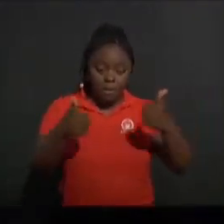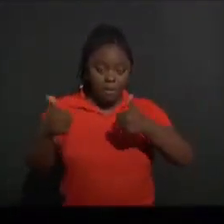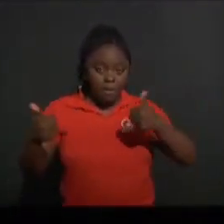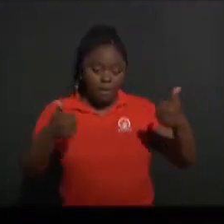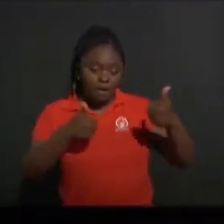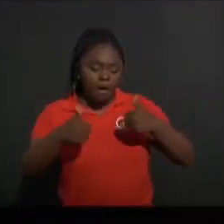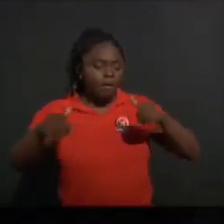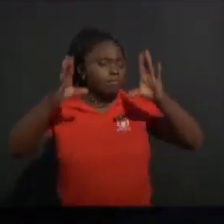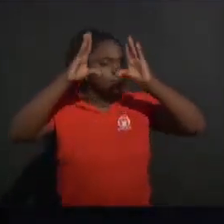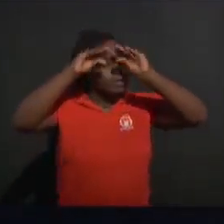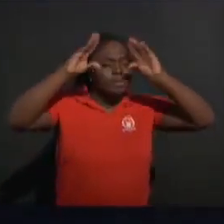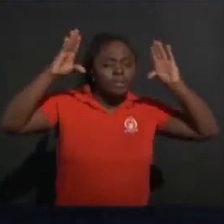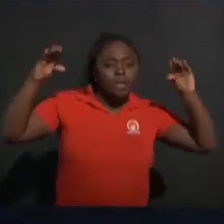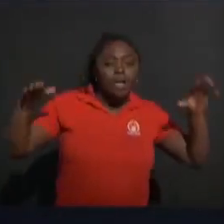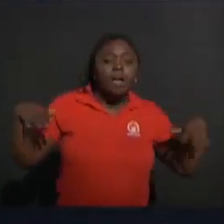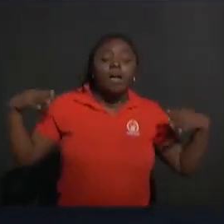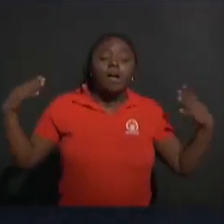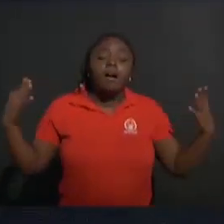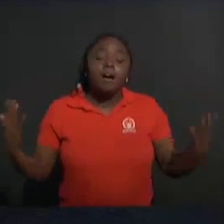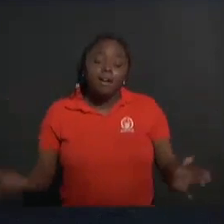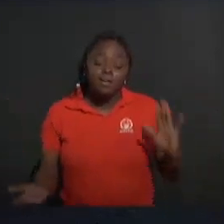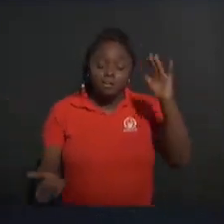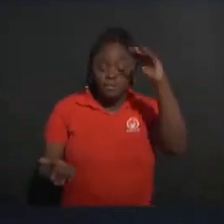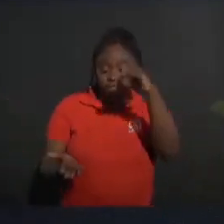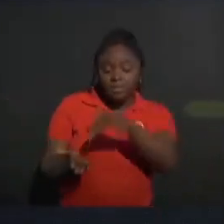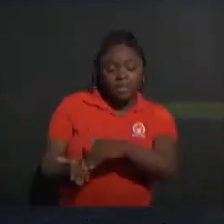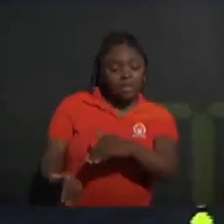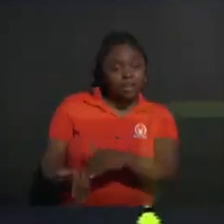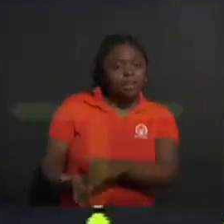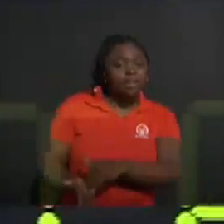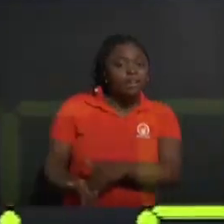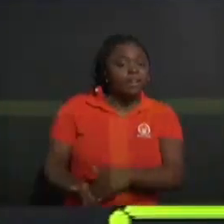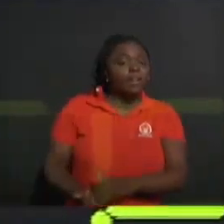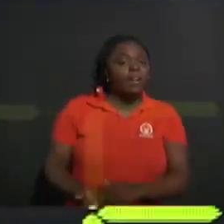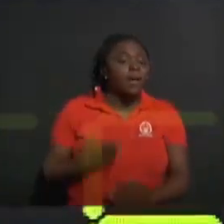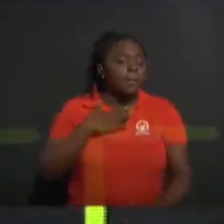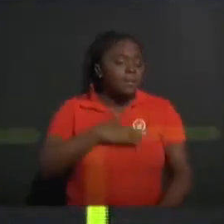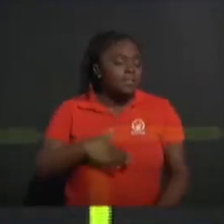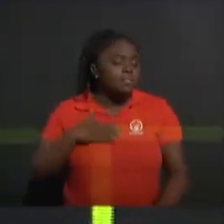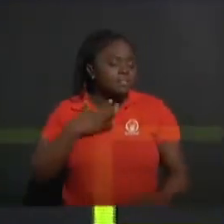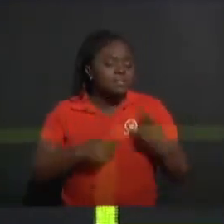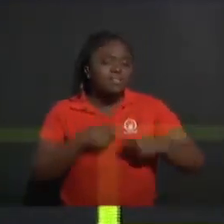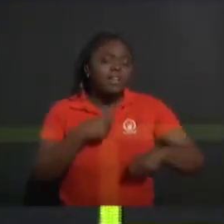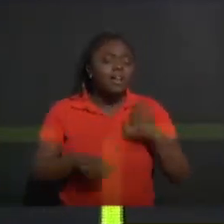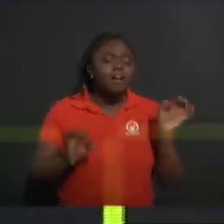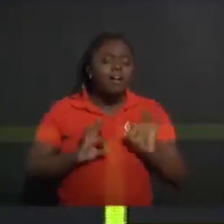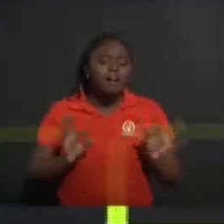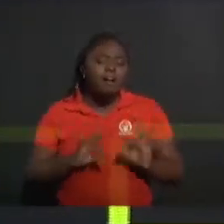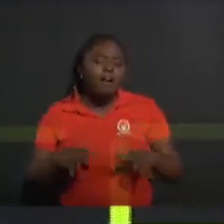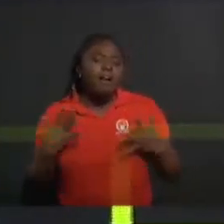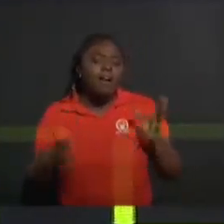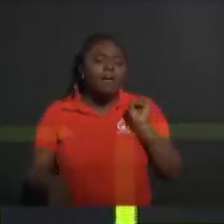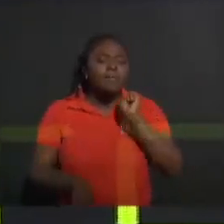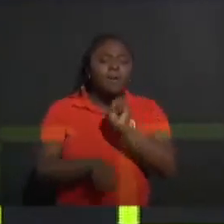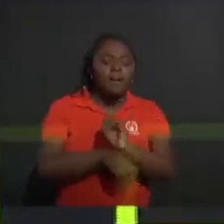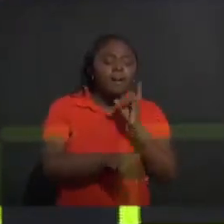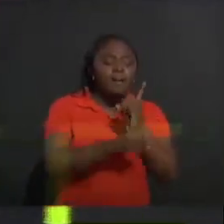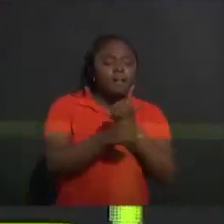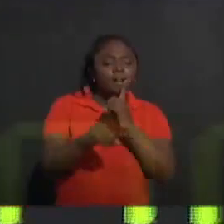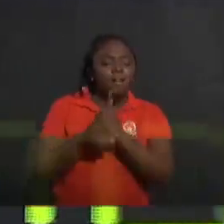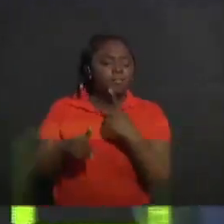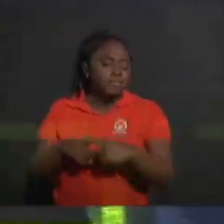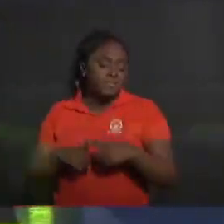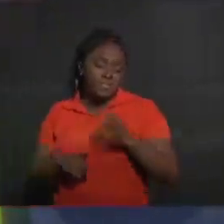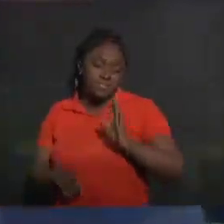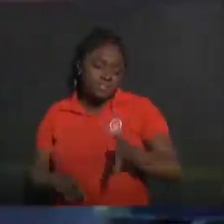Eu vou tranquilo. Aí lá no final da vida, quando eu já não tiver mais, né, prazer sexual, aí eu paro com essas prostituição minha mesmo, que aí já vai ter